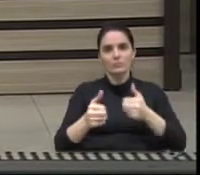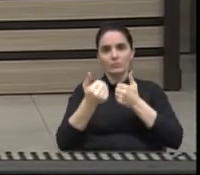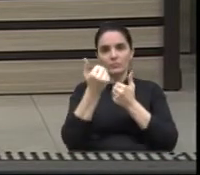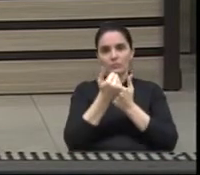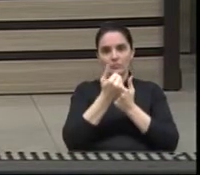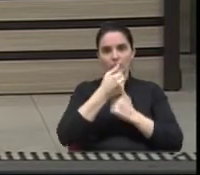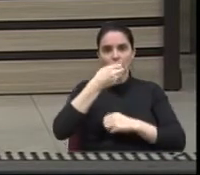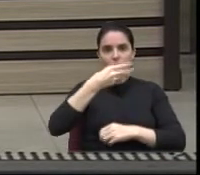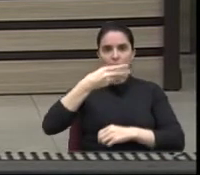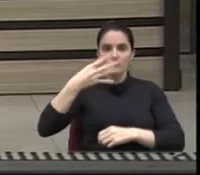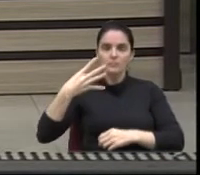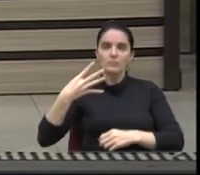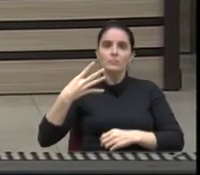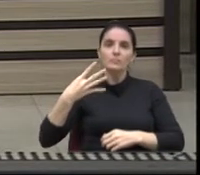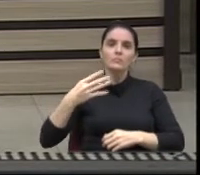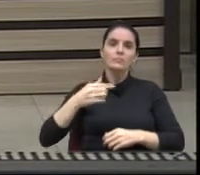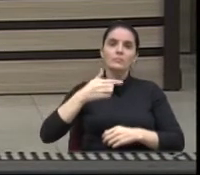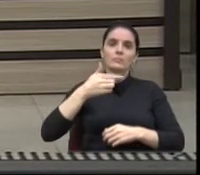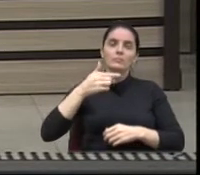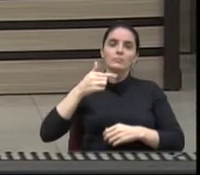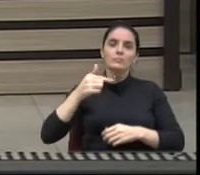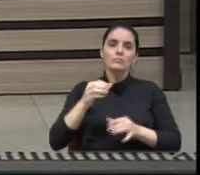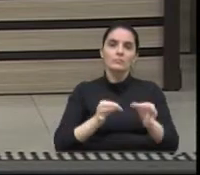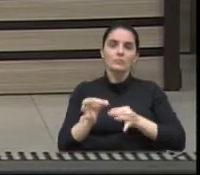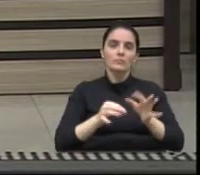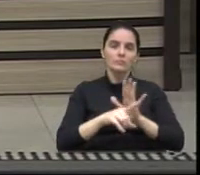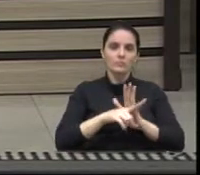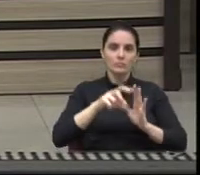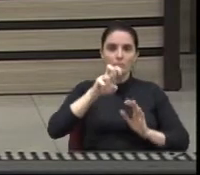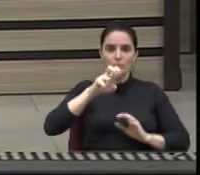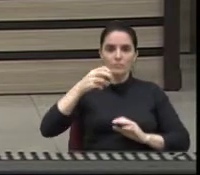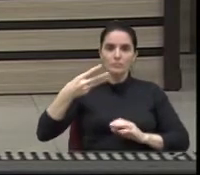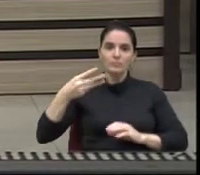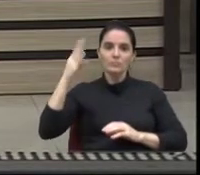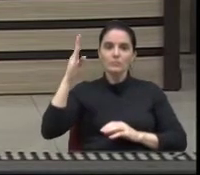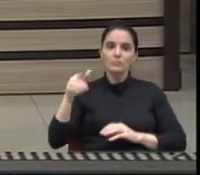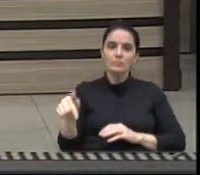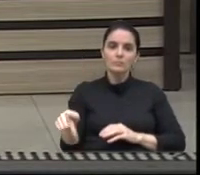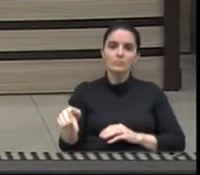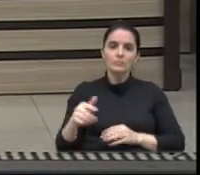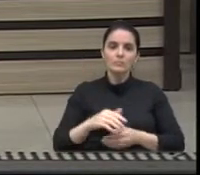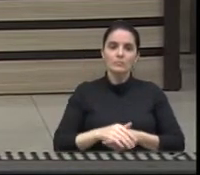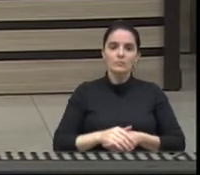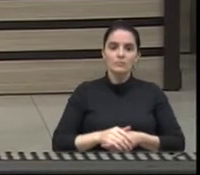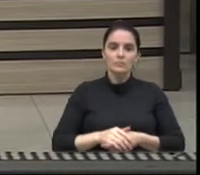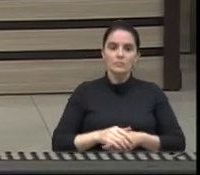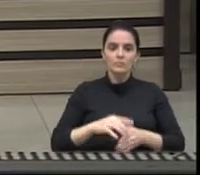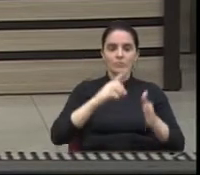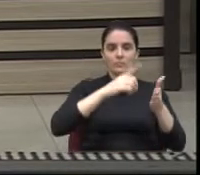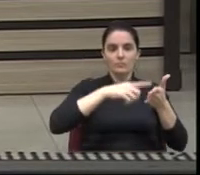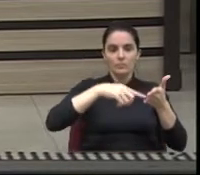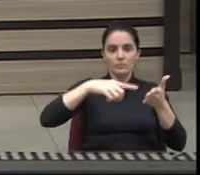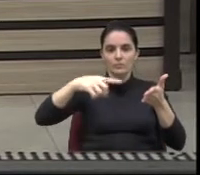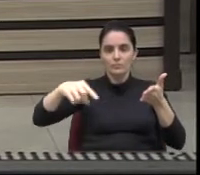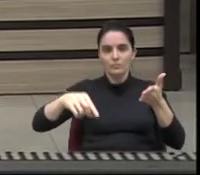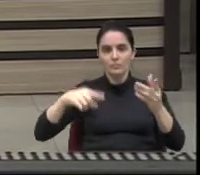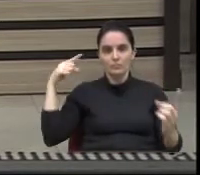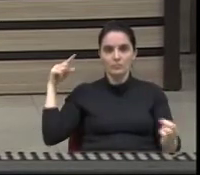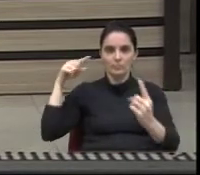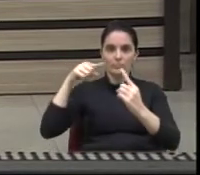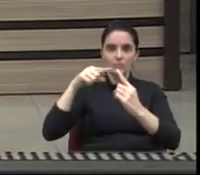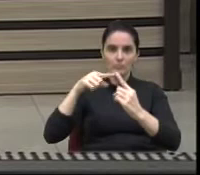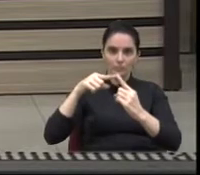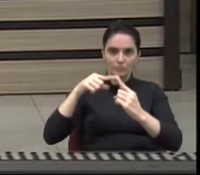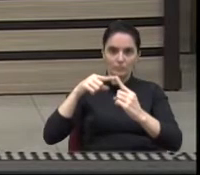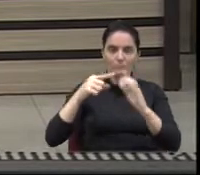Substitutivo número 34/2017 ao projeto de Lei 53/2017. Estabelece parâmetros, diretrizes, referências